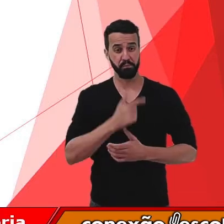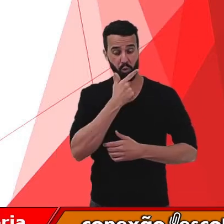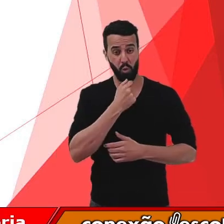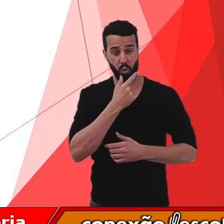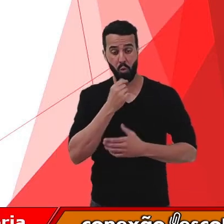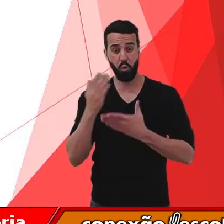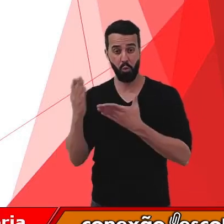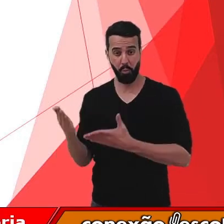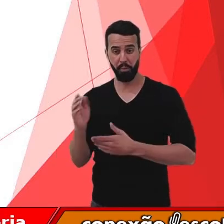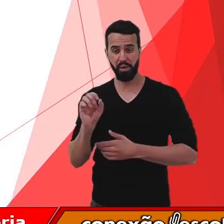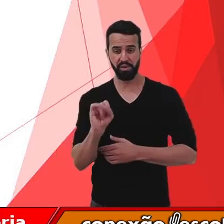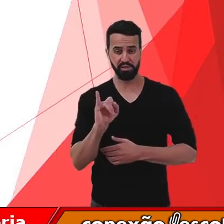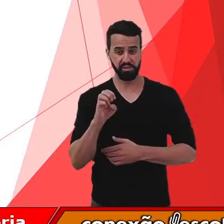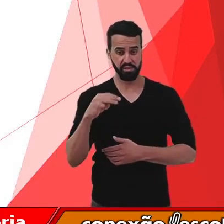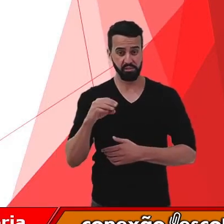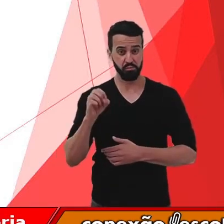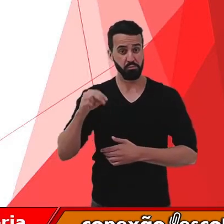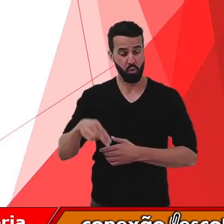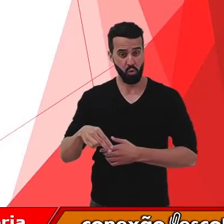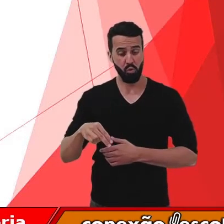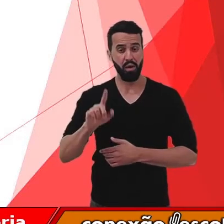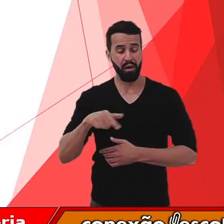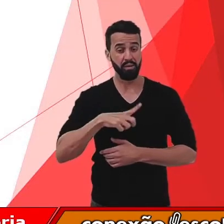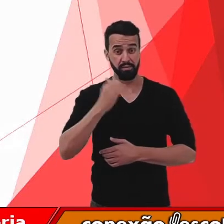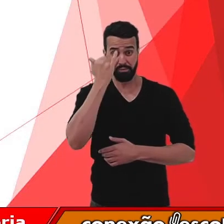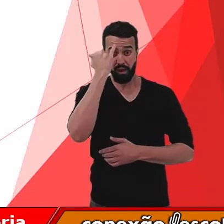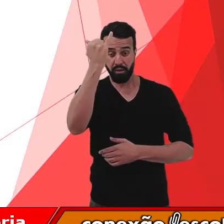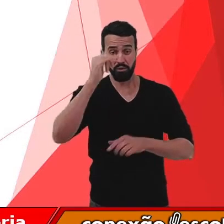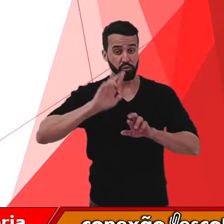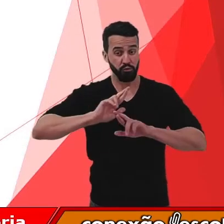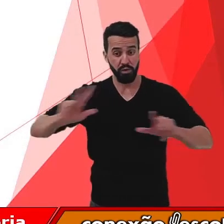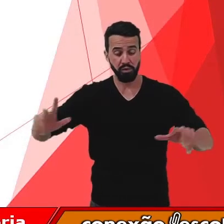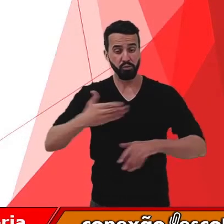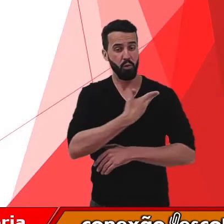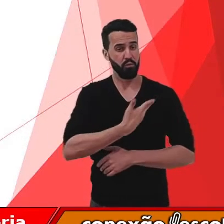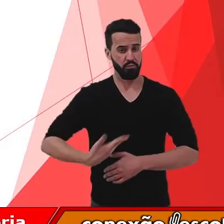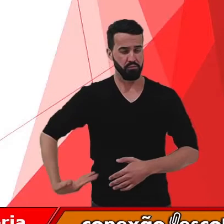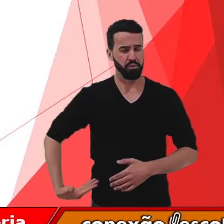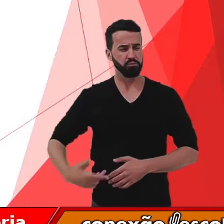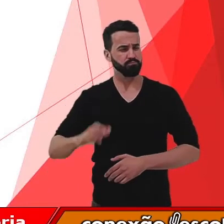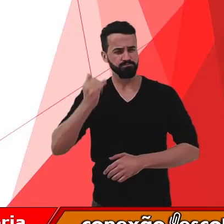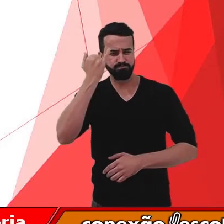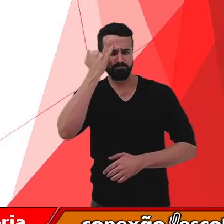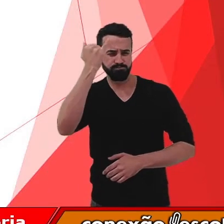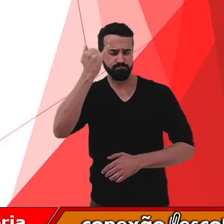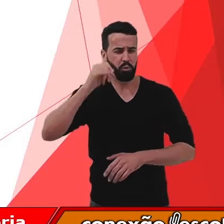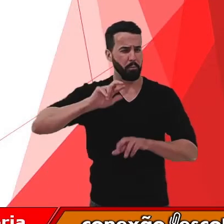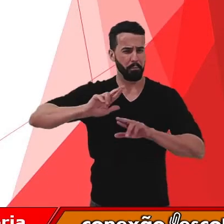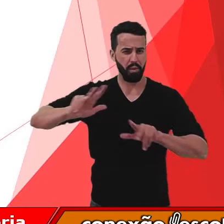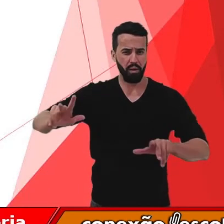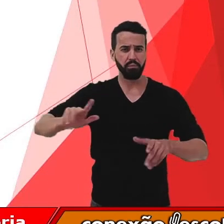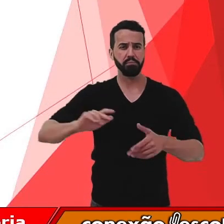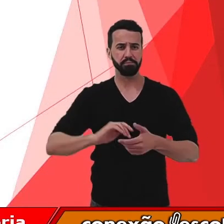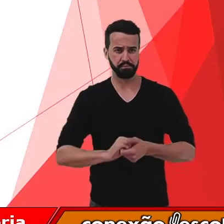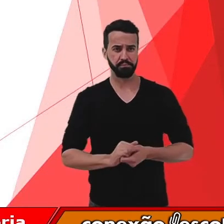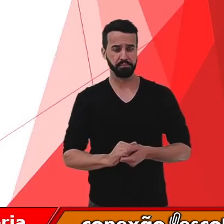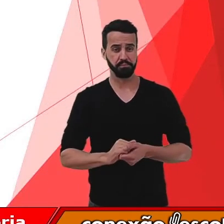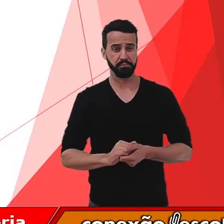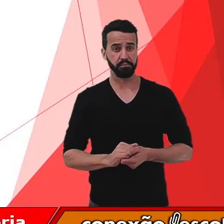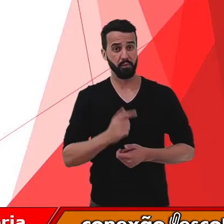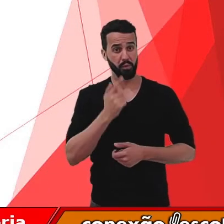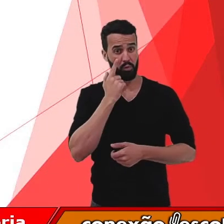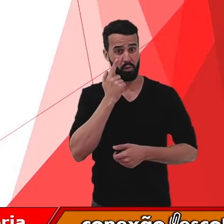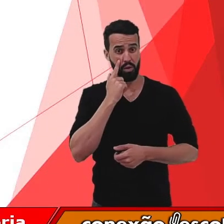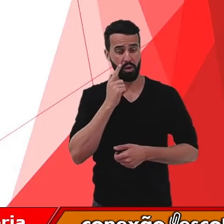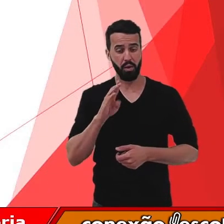monarquista, ele tinha uma ideia diferente para esse governo. Vamos ver rapidinho aqui. Essa ideia do Bolívar